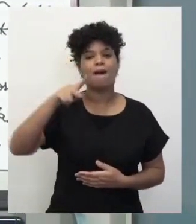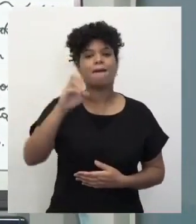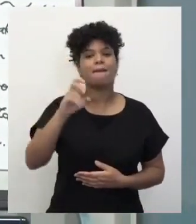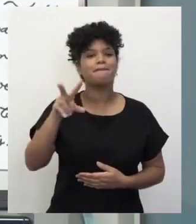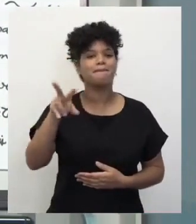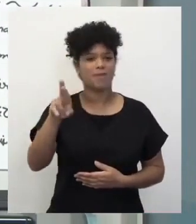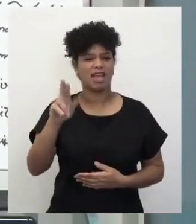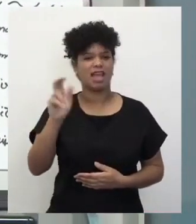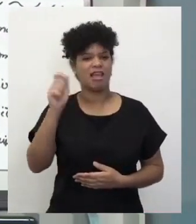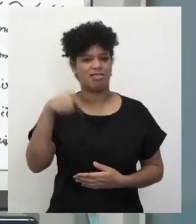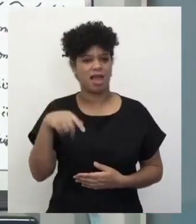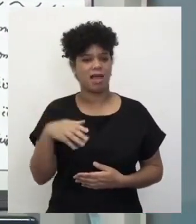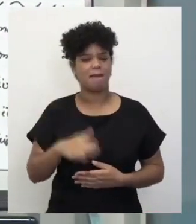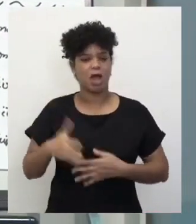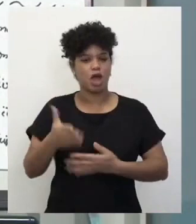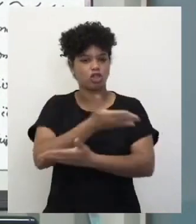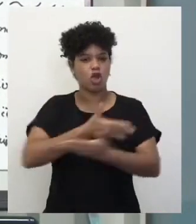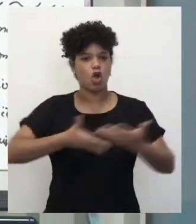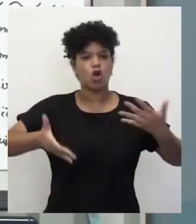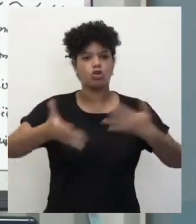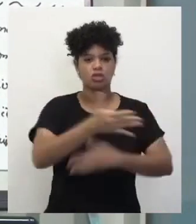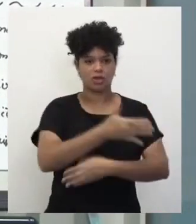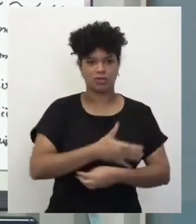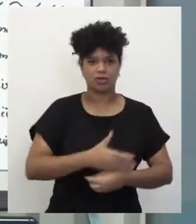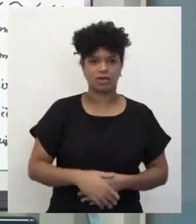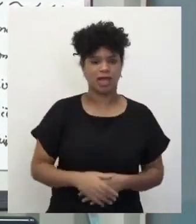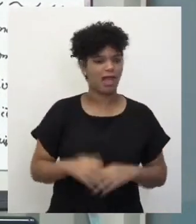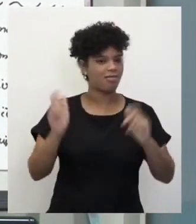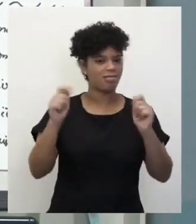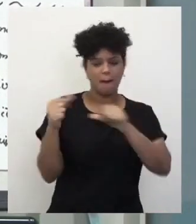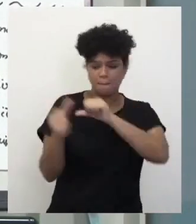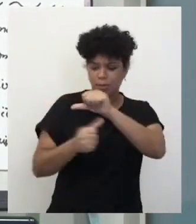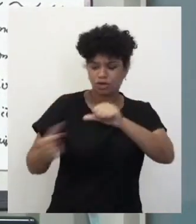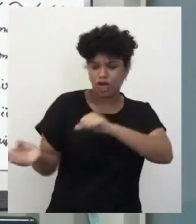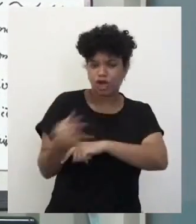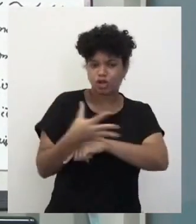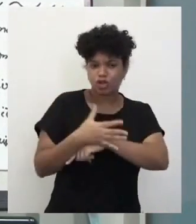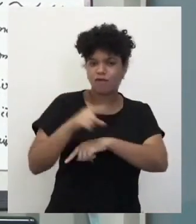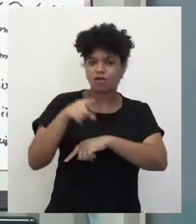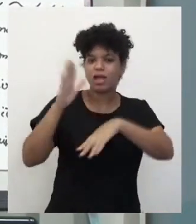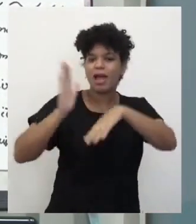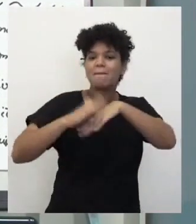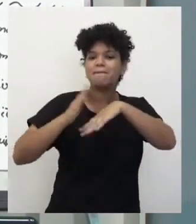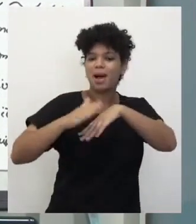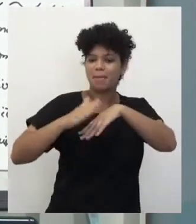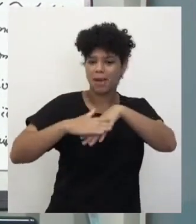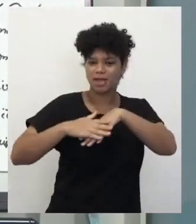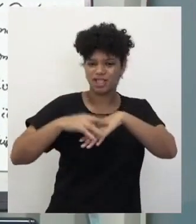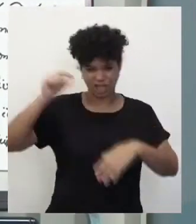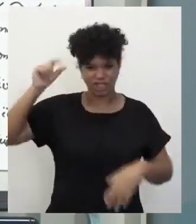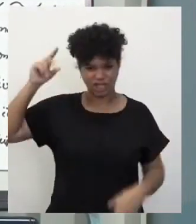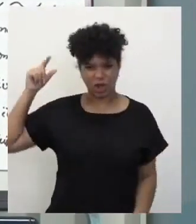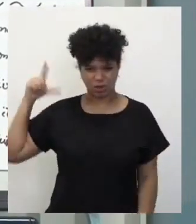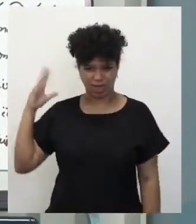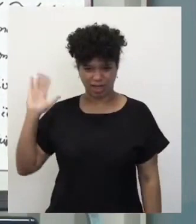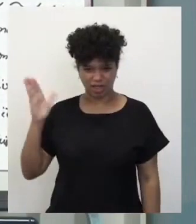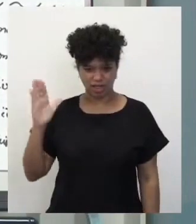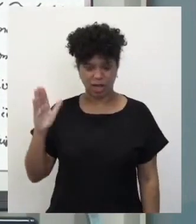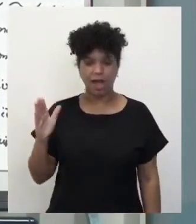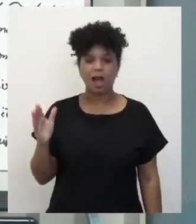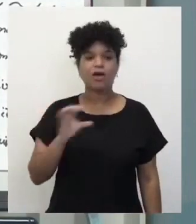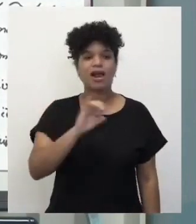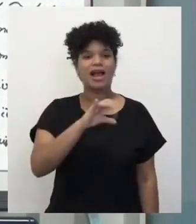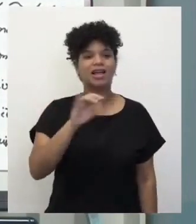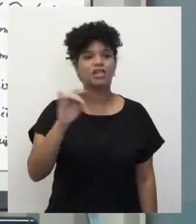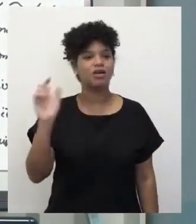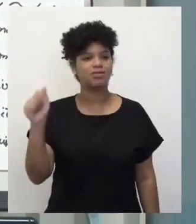todo mundo, é o novo do it yourself, né? É o novo faça você mesmo, que a gente tinha na década de 80, só que agora com o